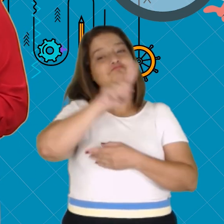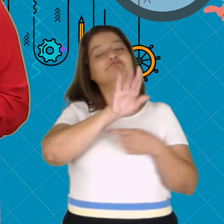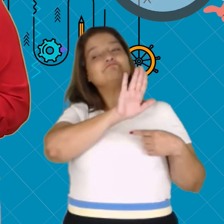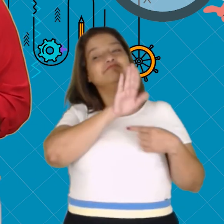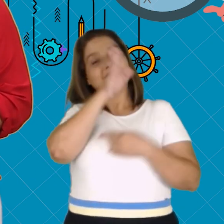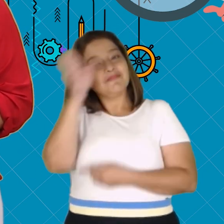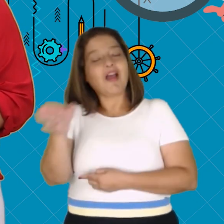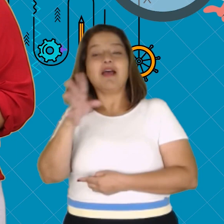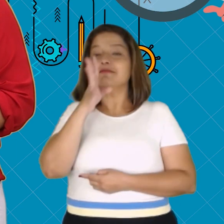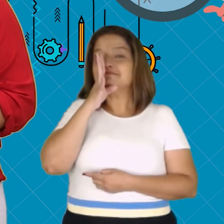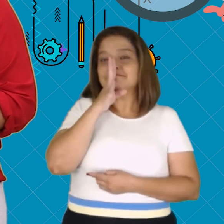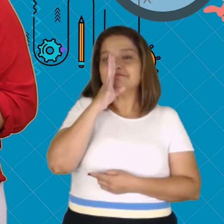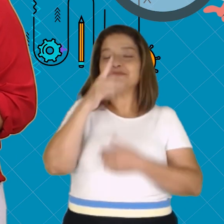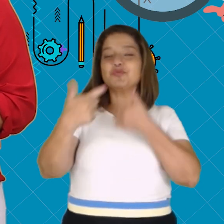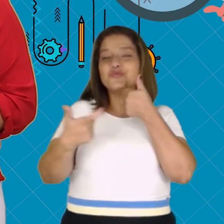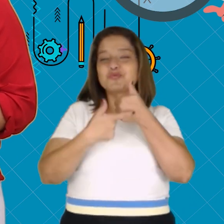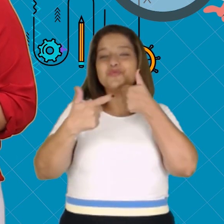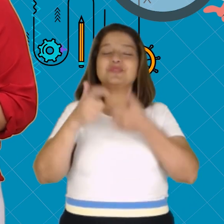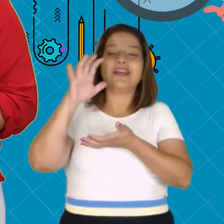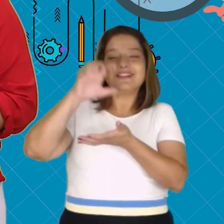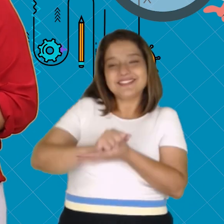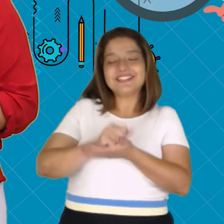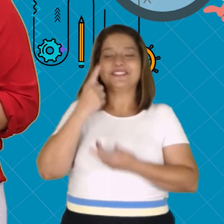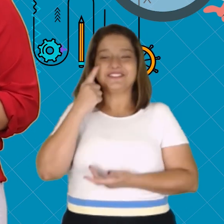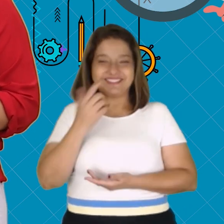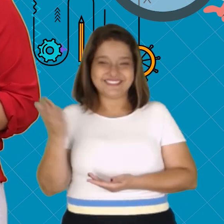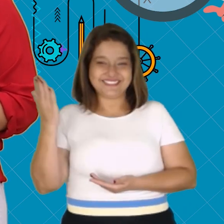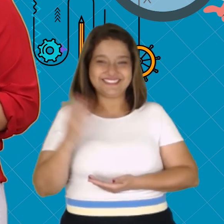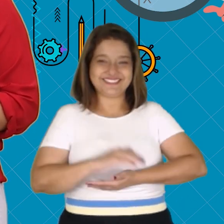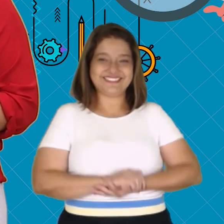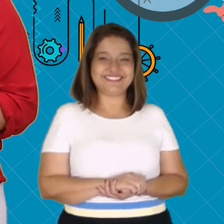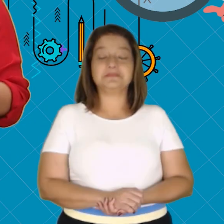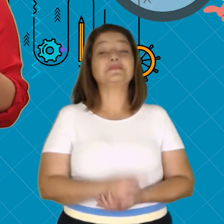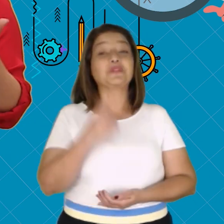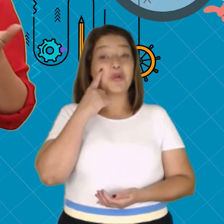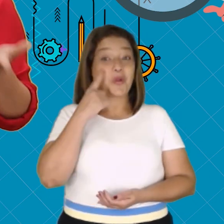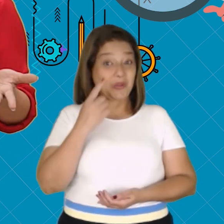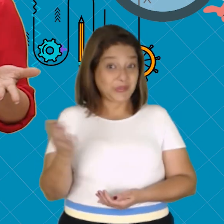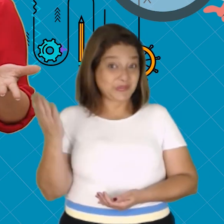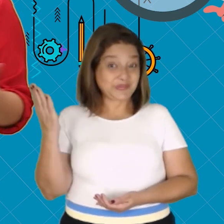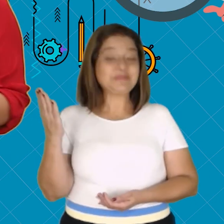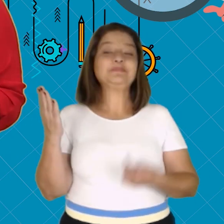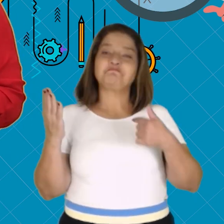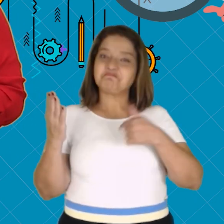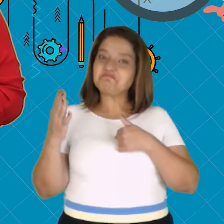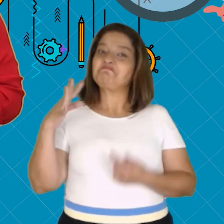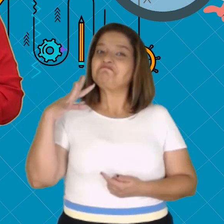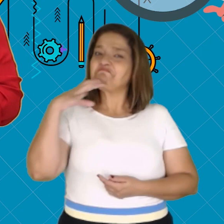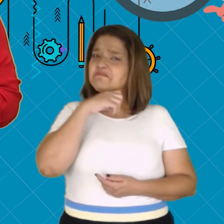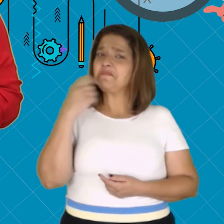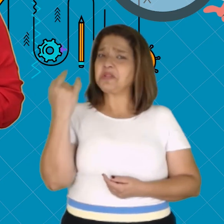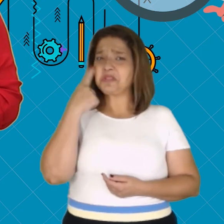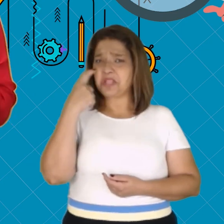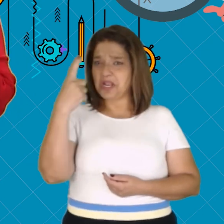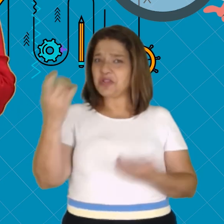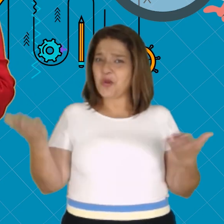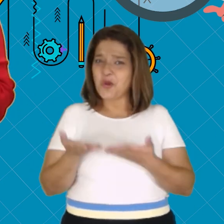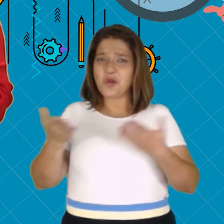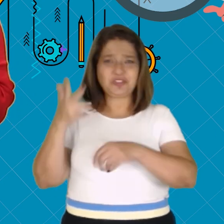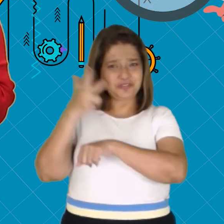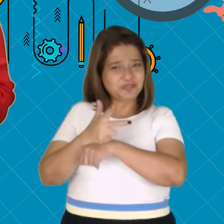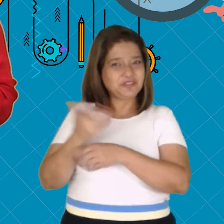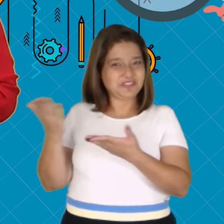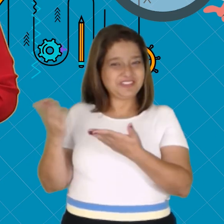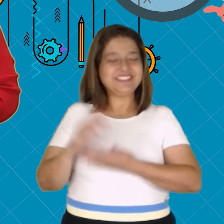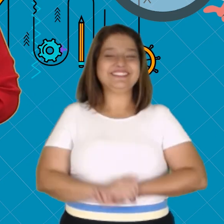se inscrevam, curtam e assistam os vídeos do canal. Belezinha, pessoal? Olha, Gabriel, eu achei bem interessante os vídeos